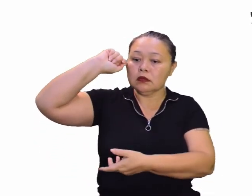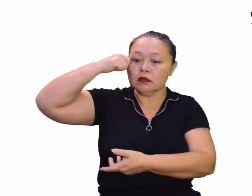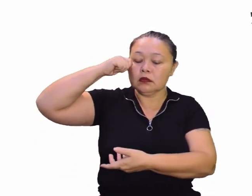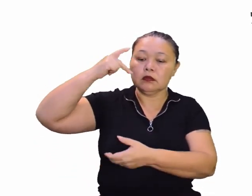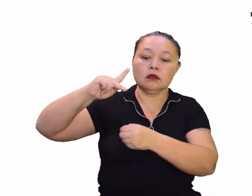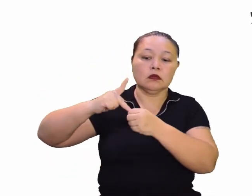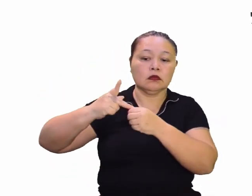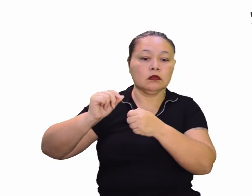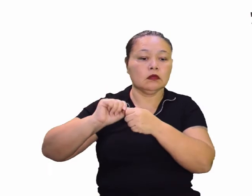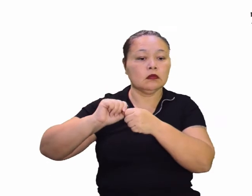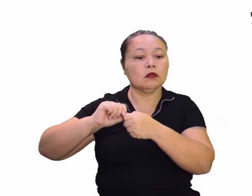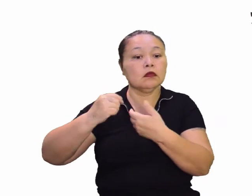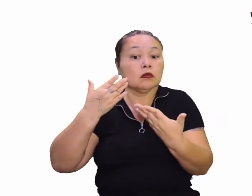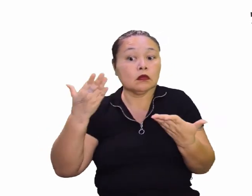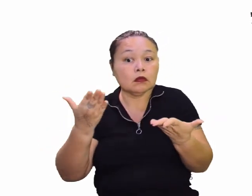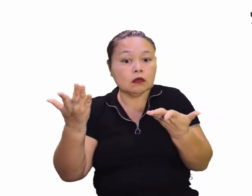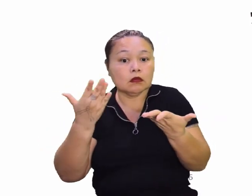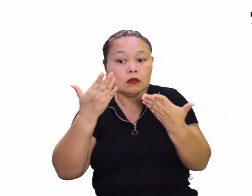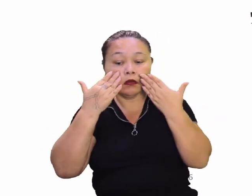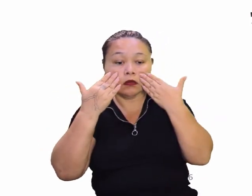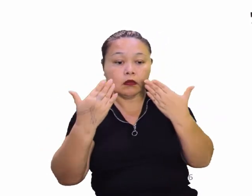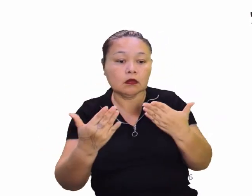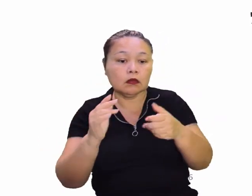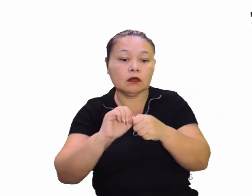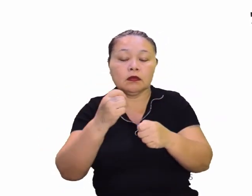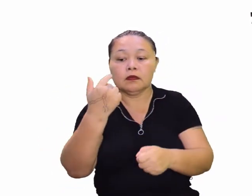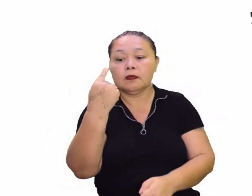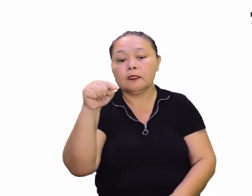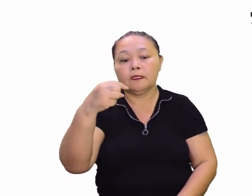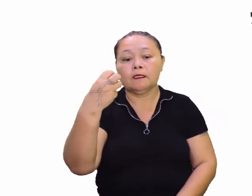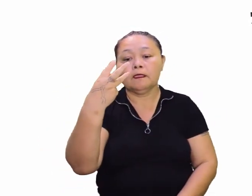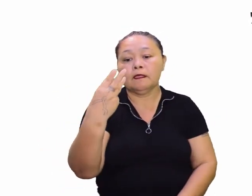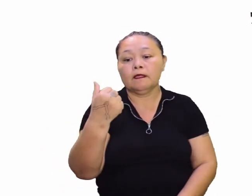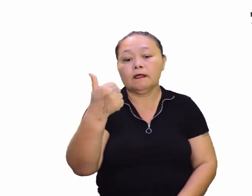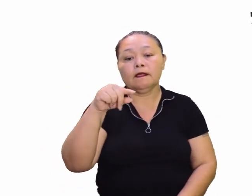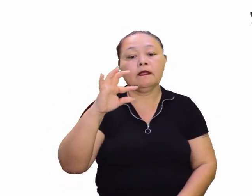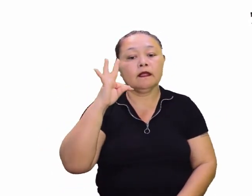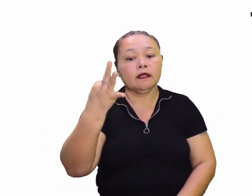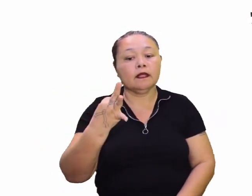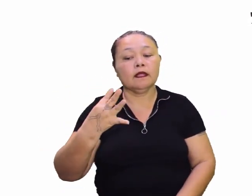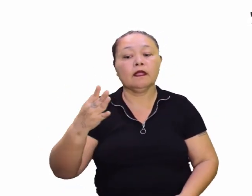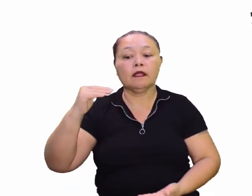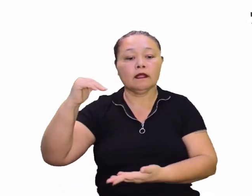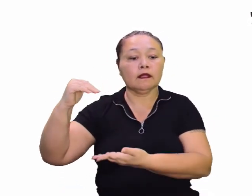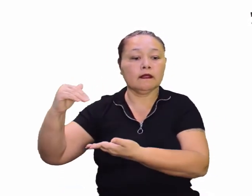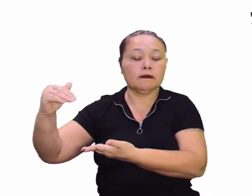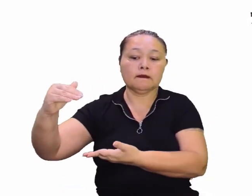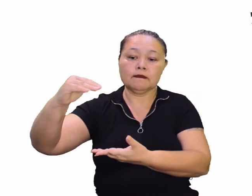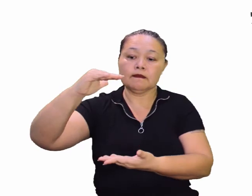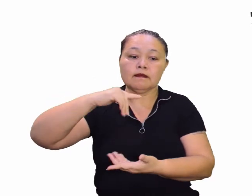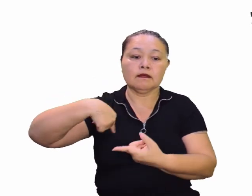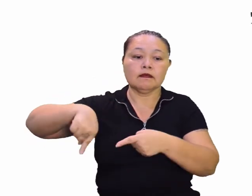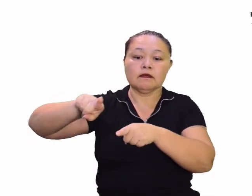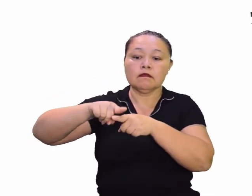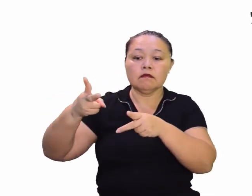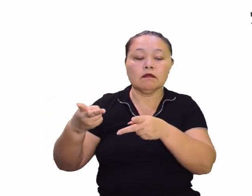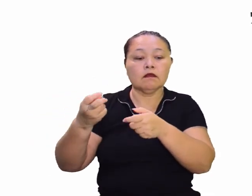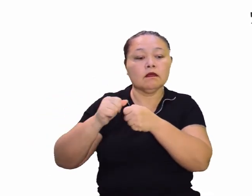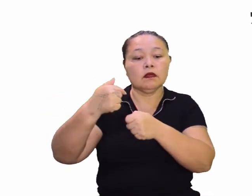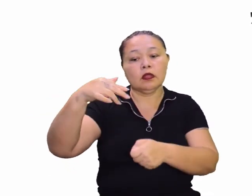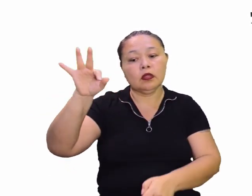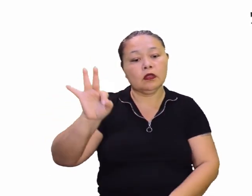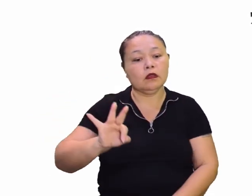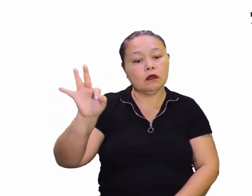As atuais reservas comprovadas no mundo somam 1,137 trilhões de barris, 78%